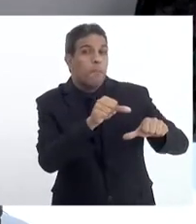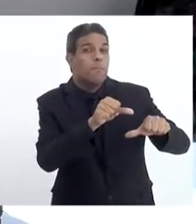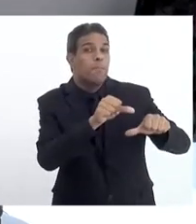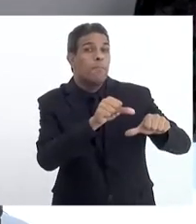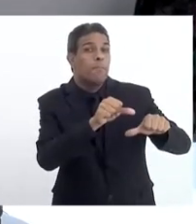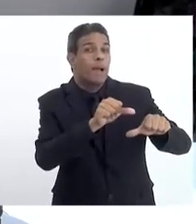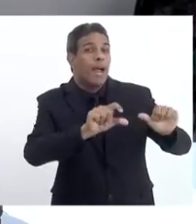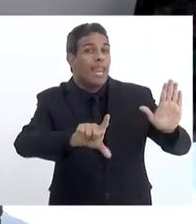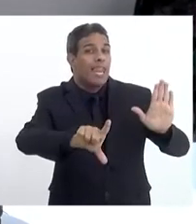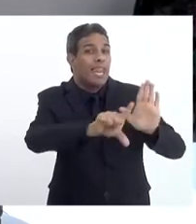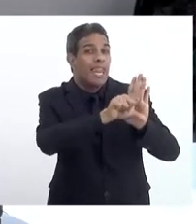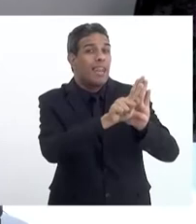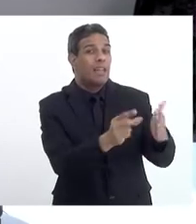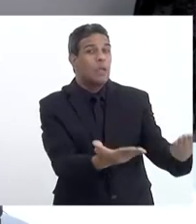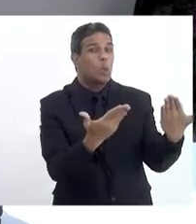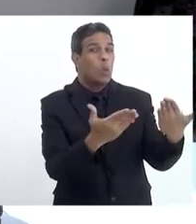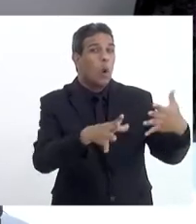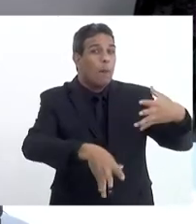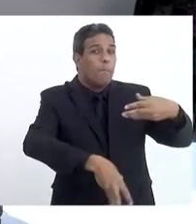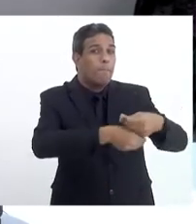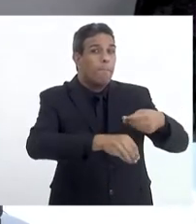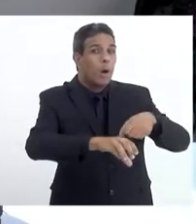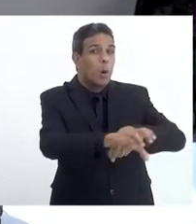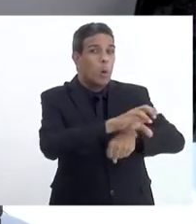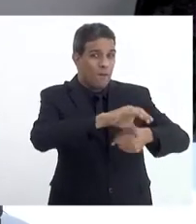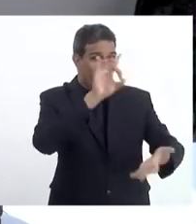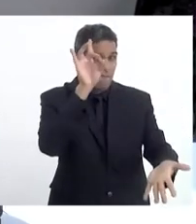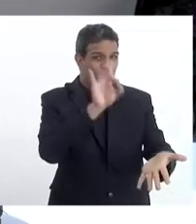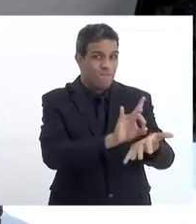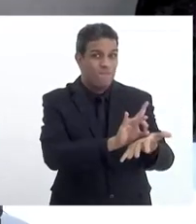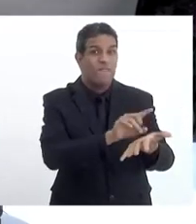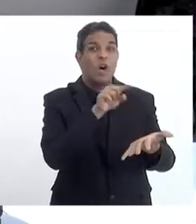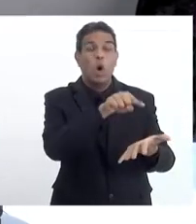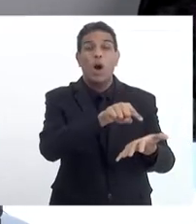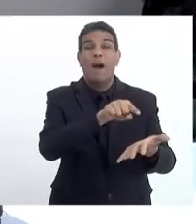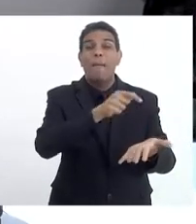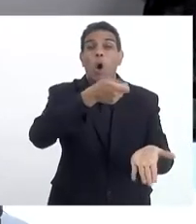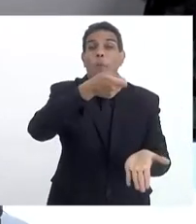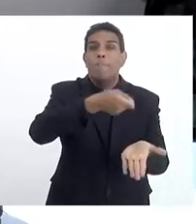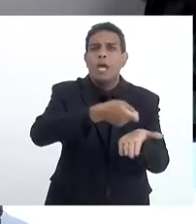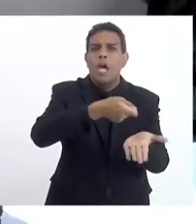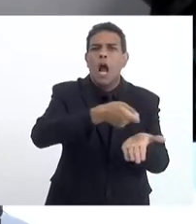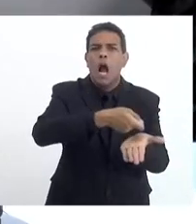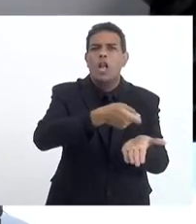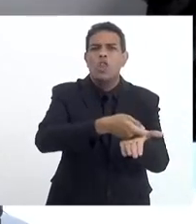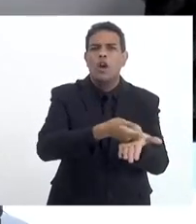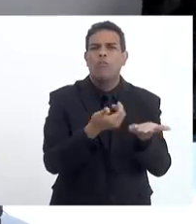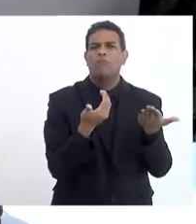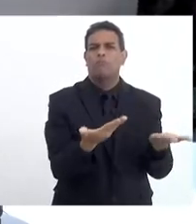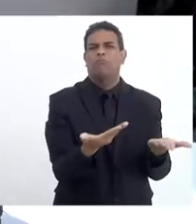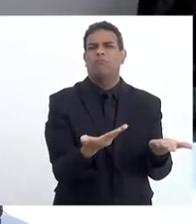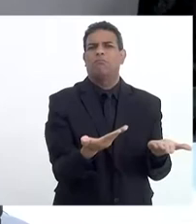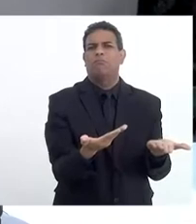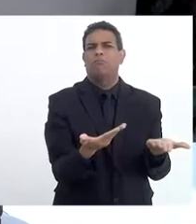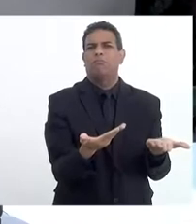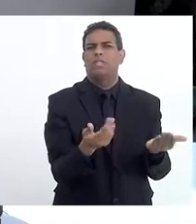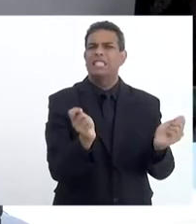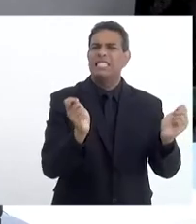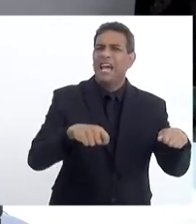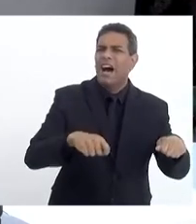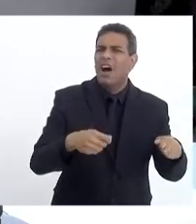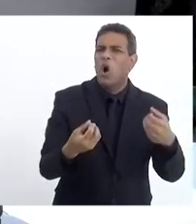programa, a ementa original não é essa, é torna obrigatória, onde invade